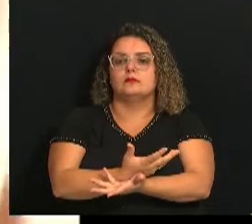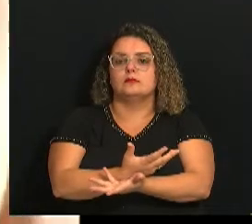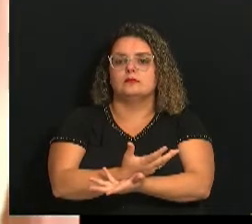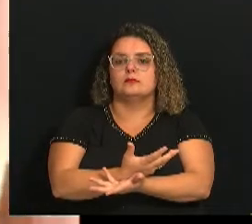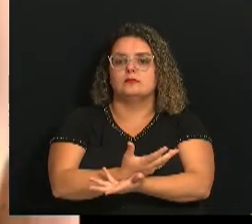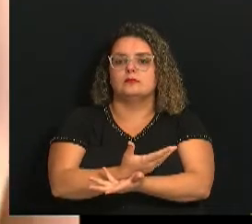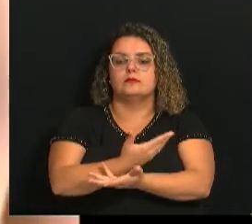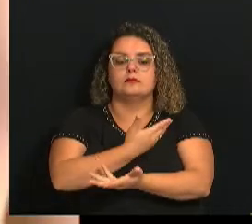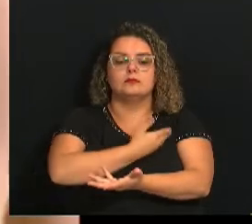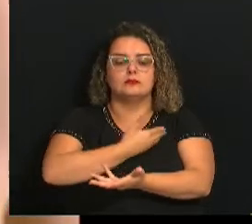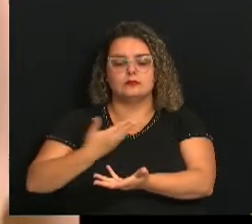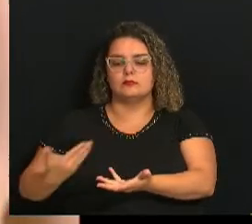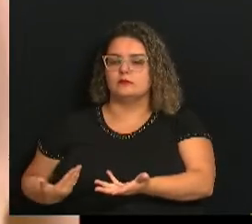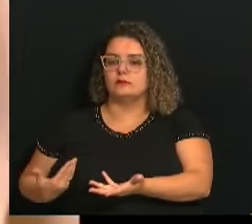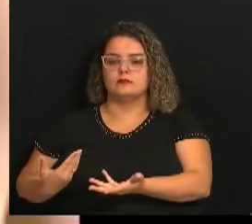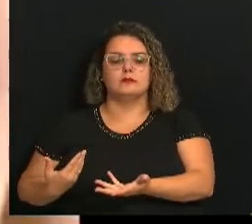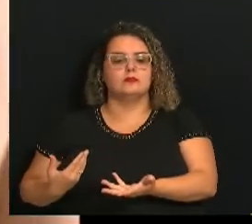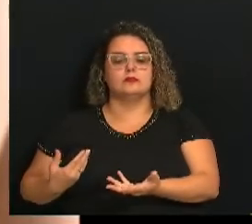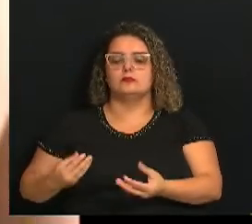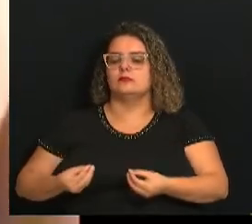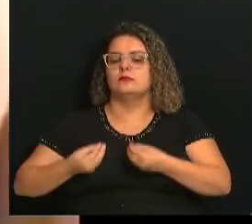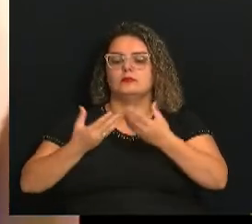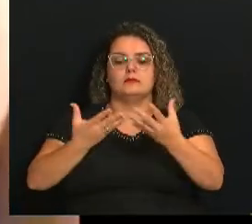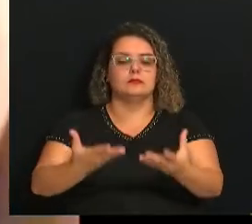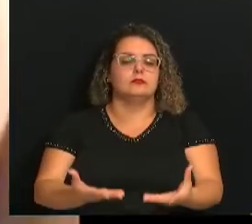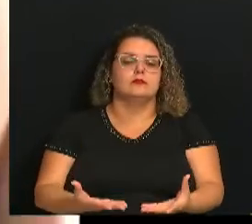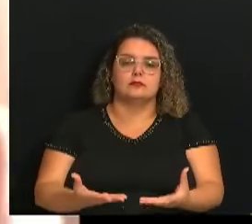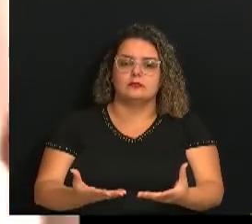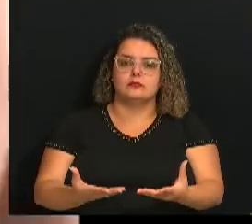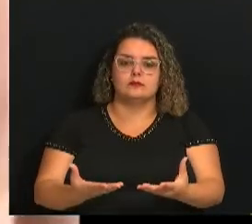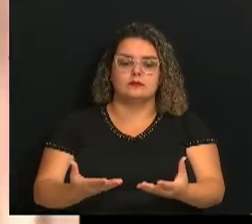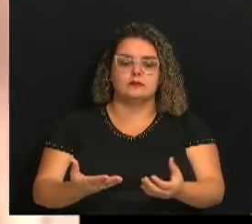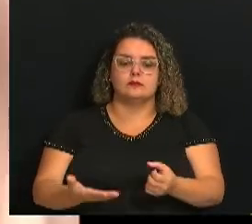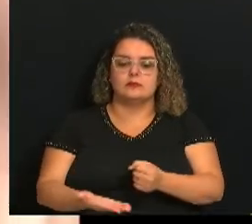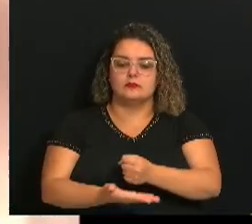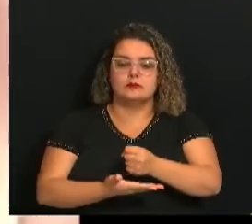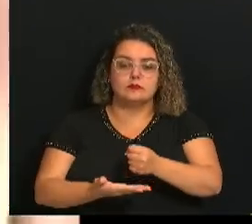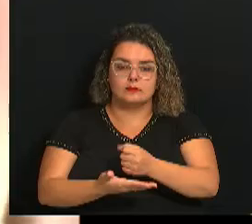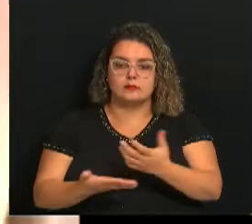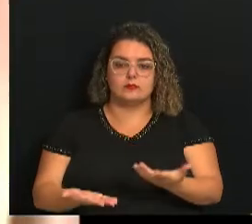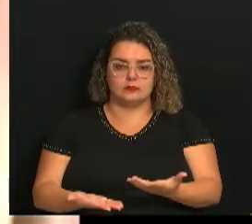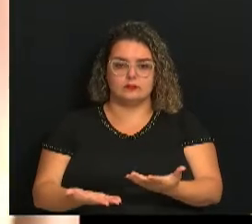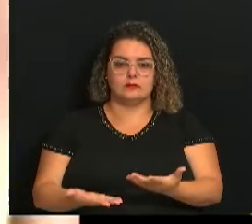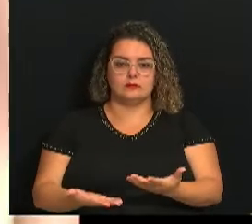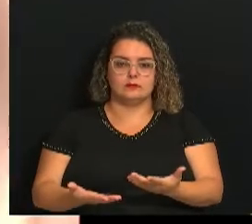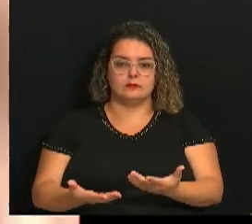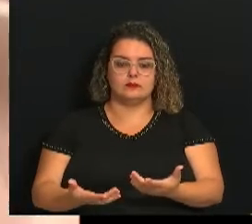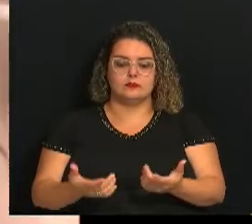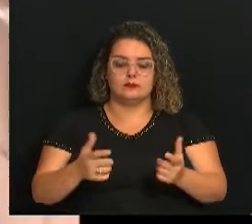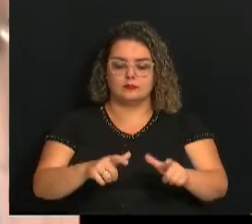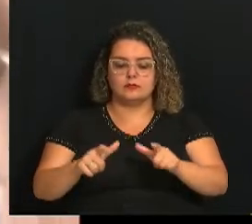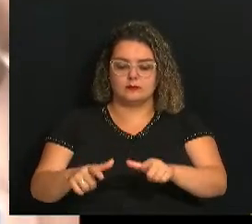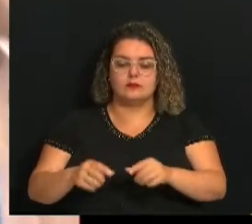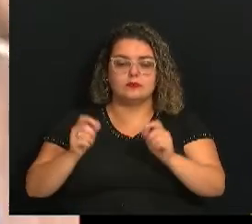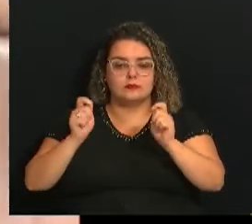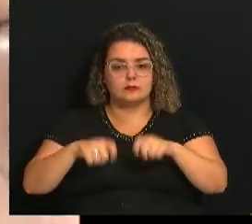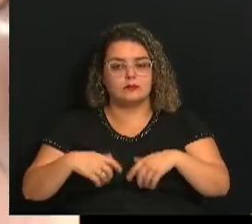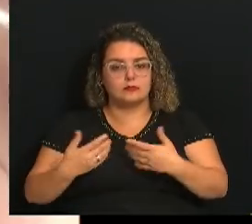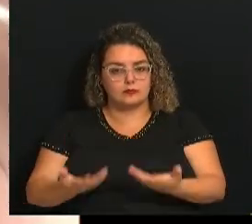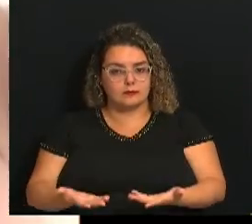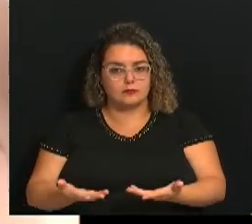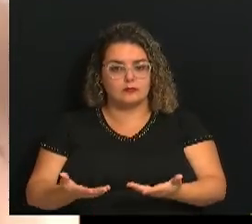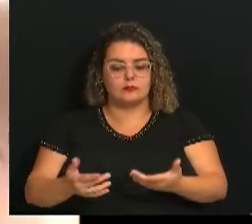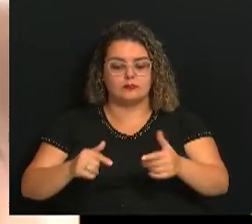impõe, um vazio de estrutura de material para trabalhar, um vazio de condições efetivas, um vazio, inclusive,